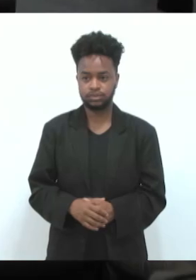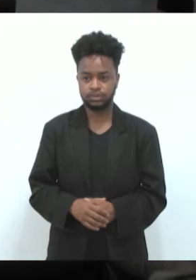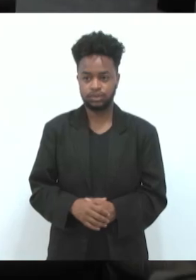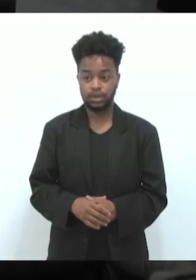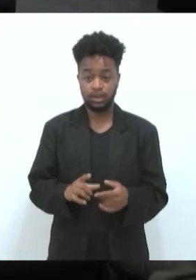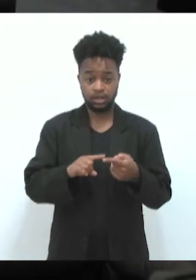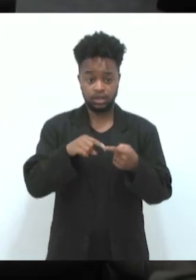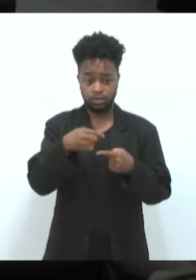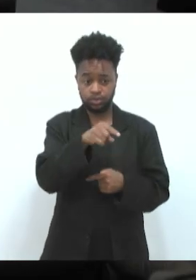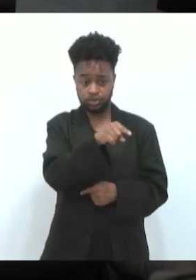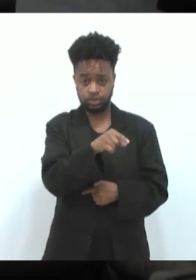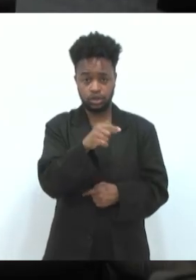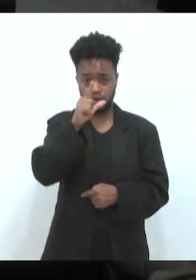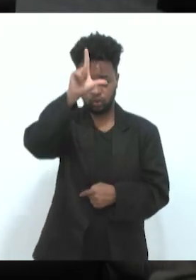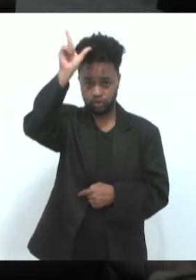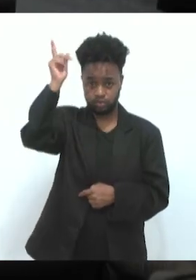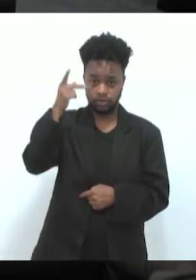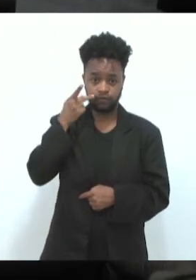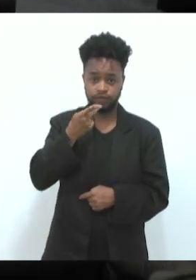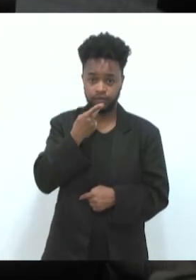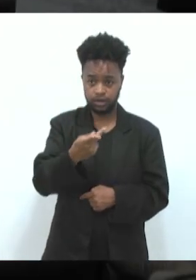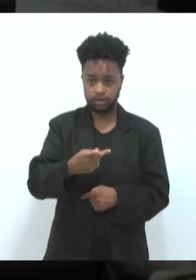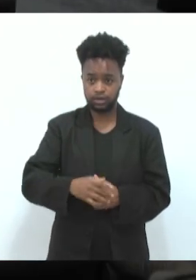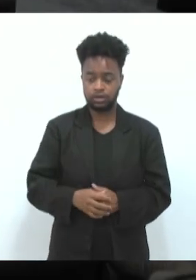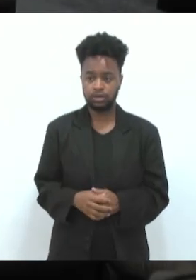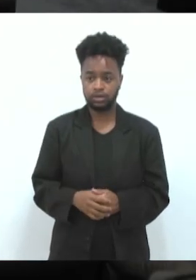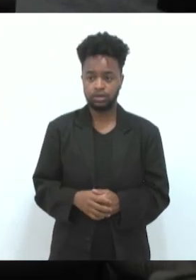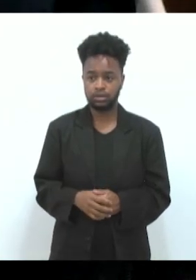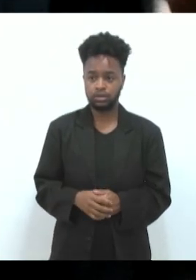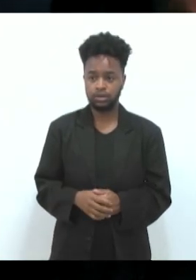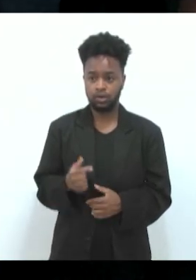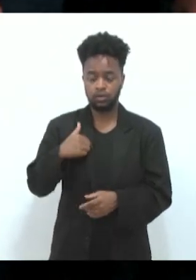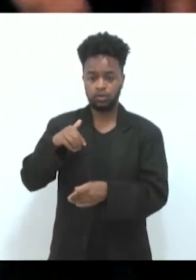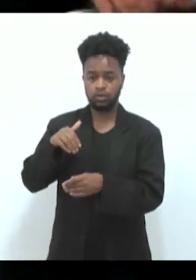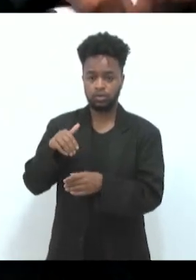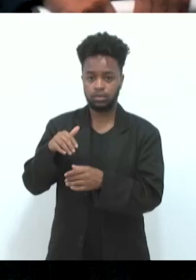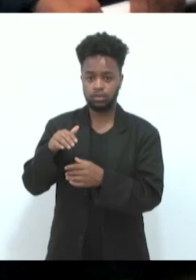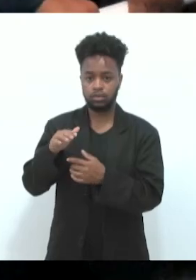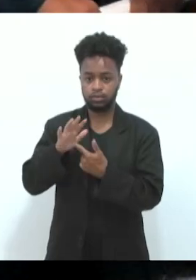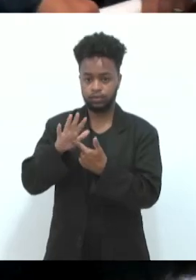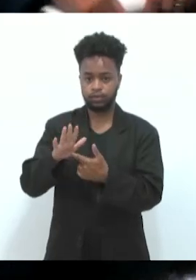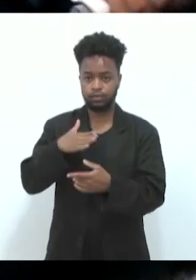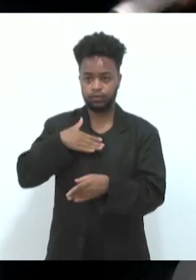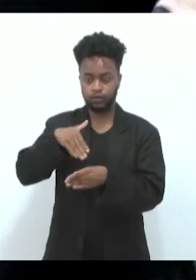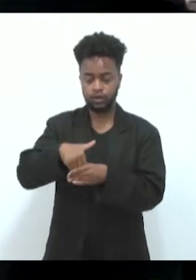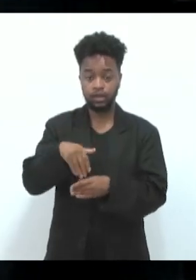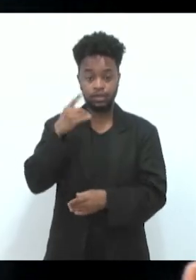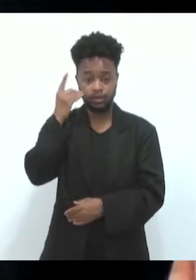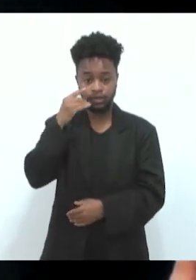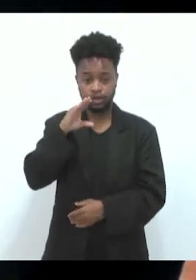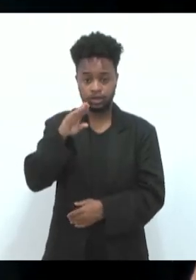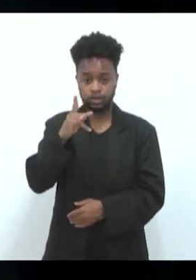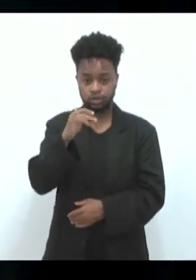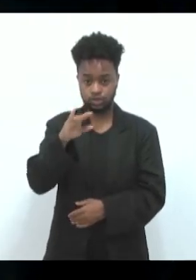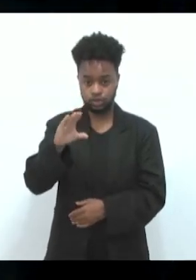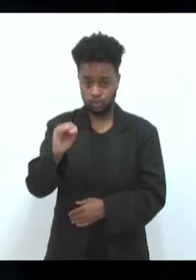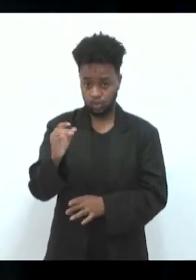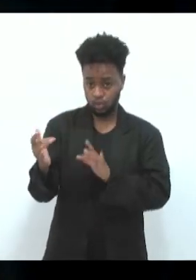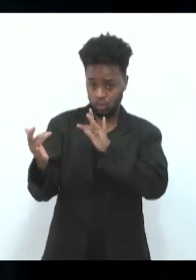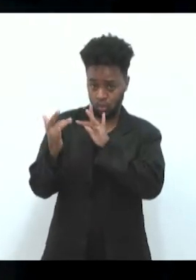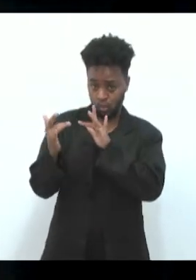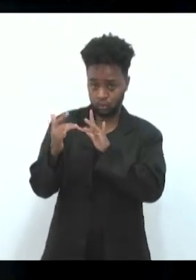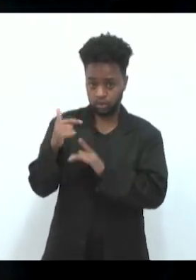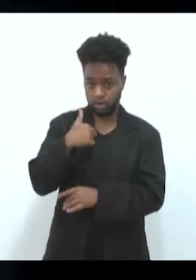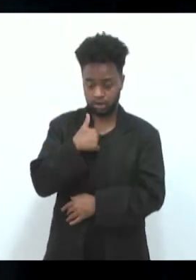para declaração. Deputado Luiz Paulo, pela ordem. Senhora presidente, deputado Chico Machado entrou em contato aqui